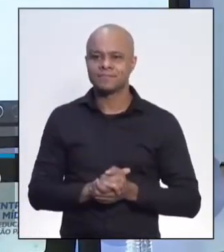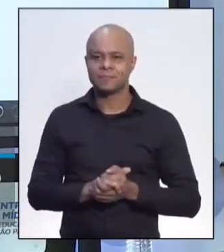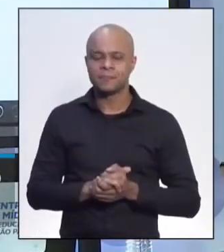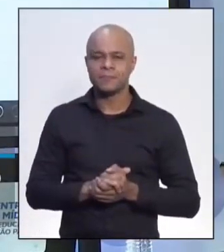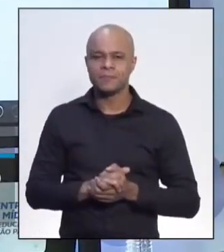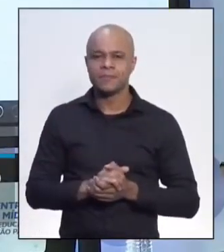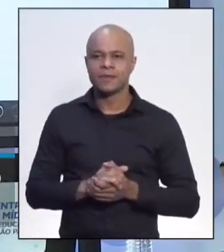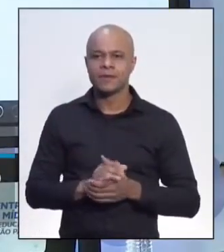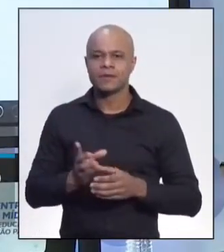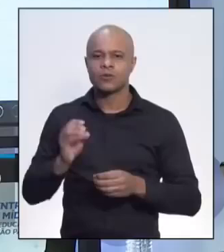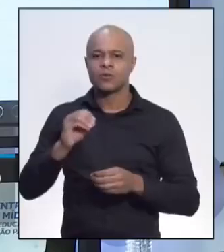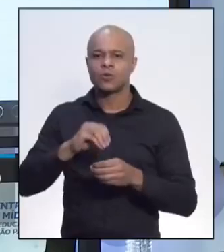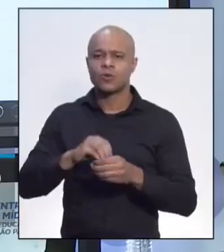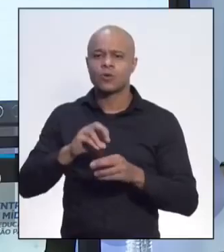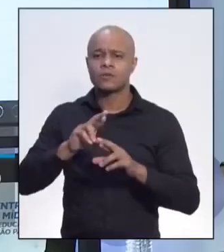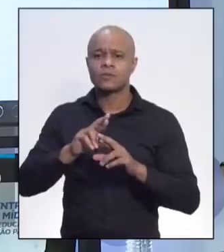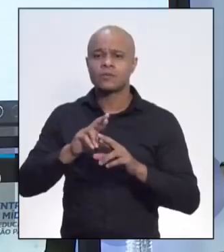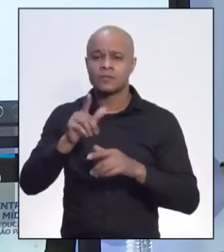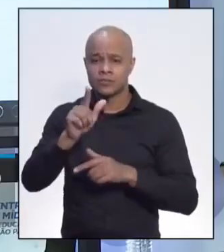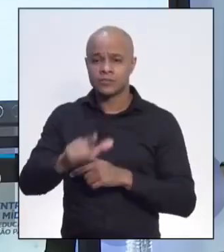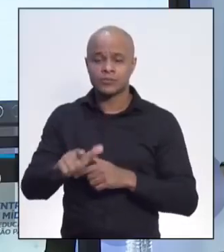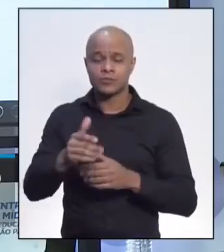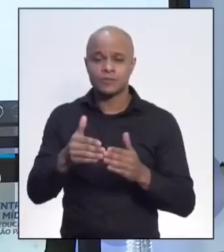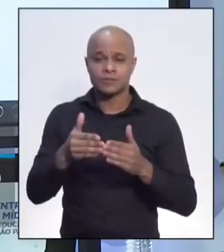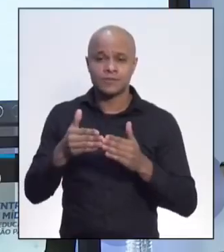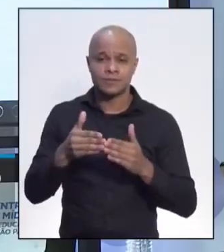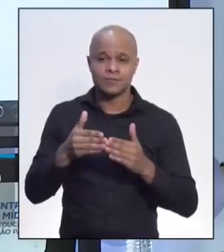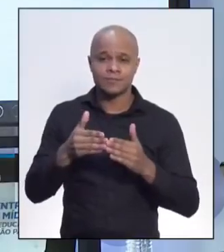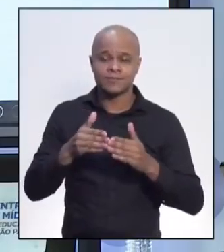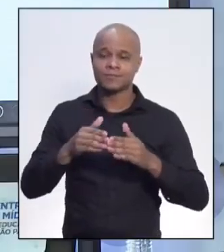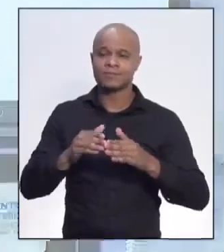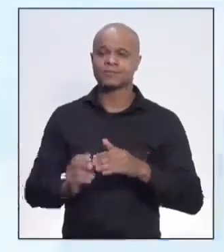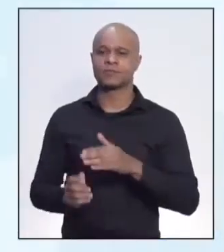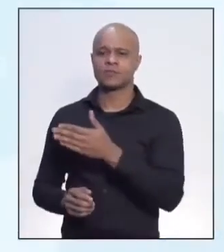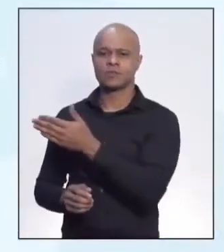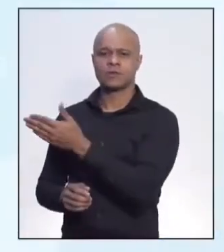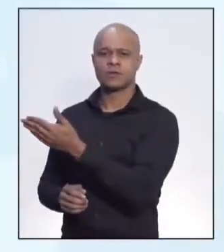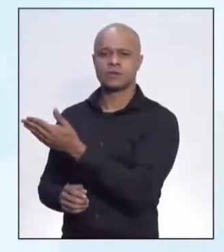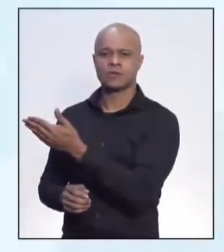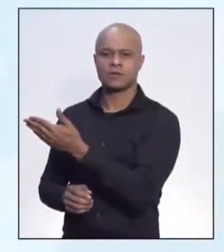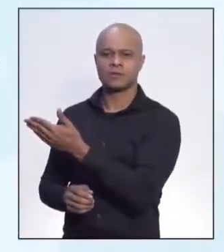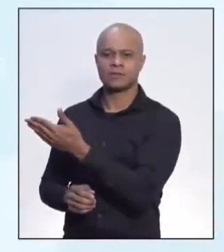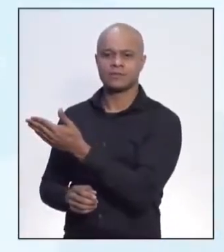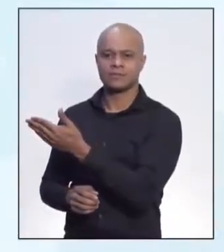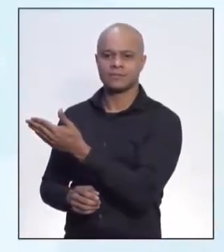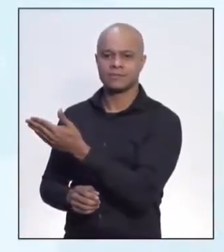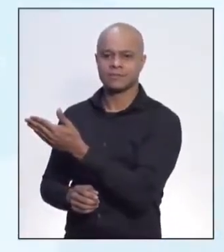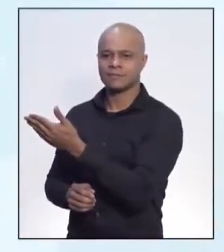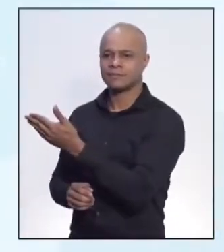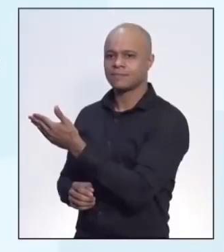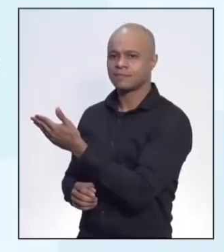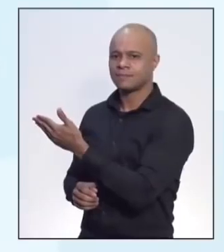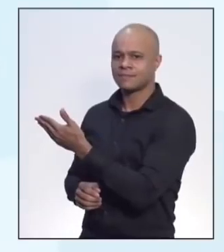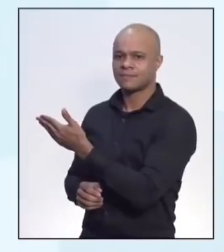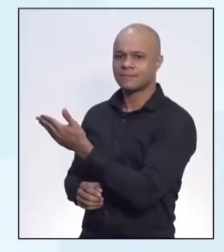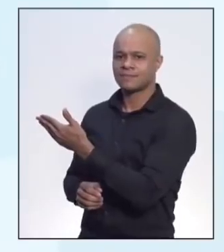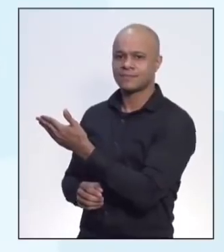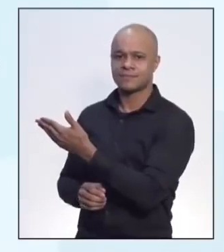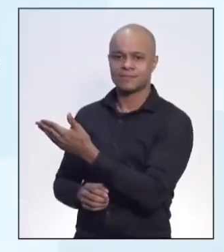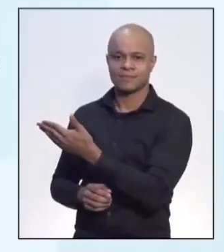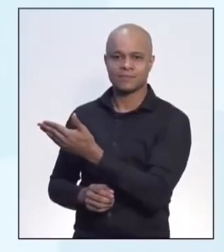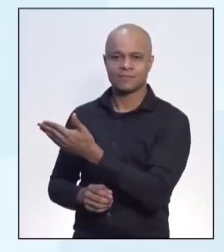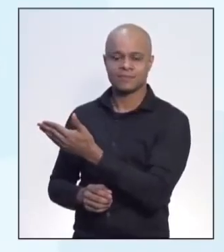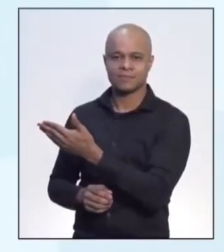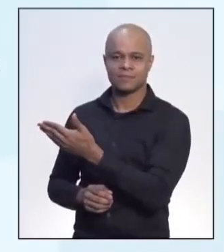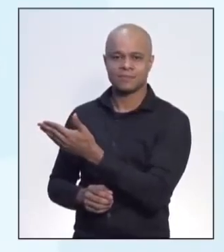de novo para mim a tela que está aparecendo da função do f de x igual a 2... f, né? F de x igual a